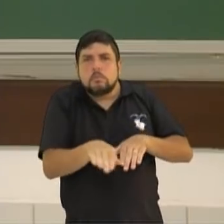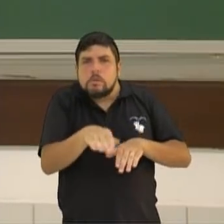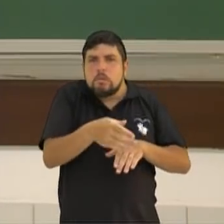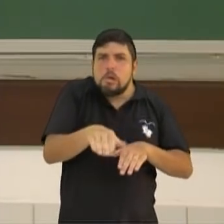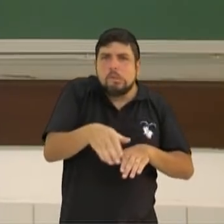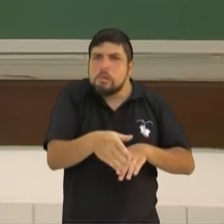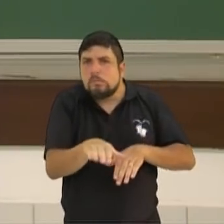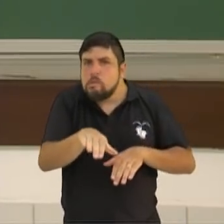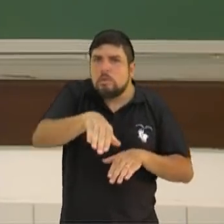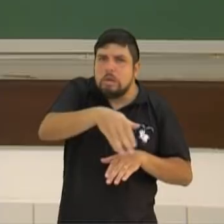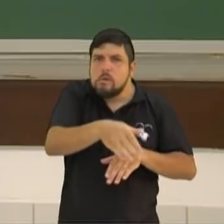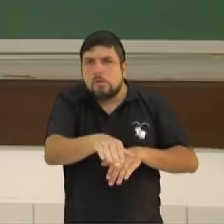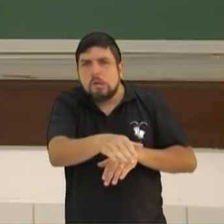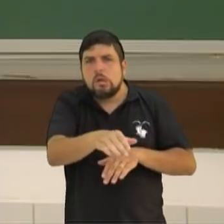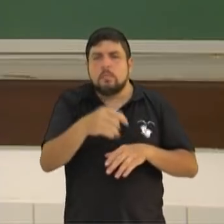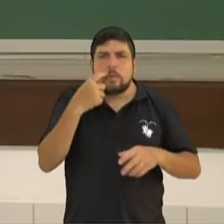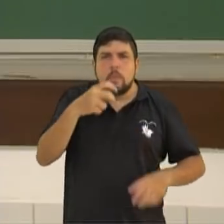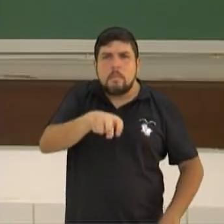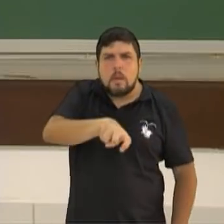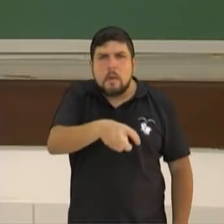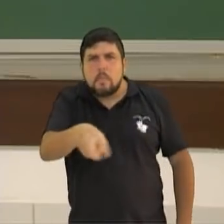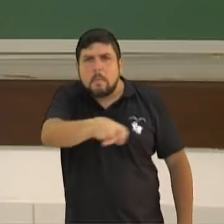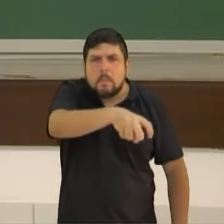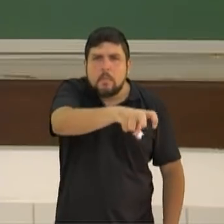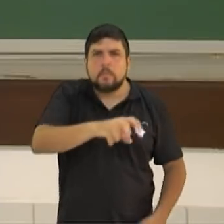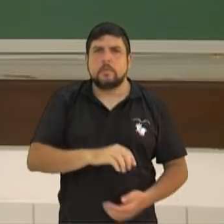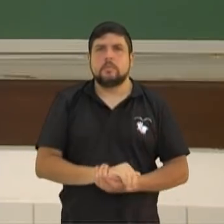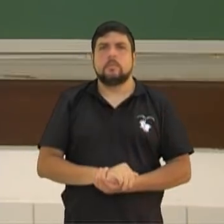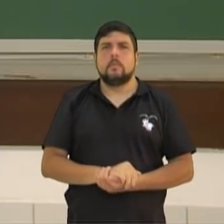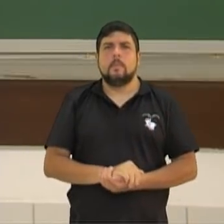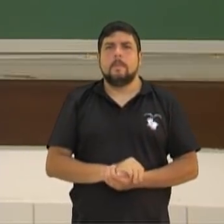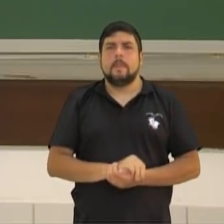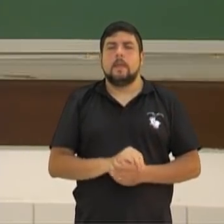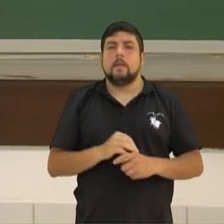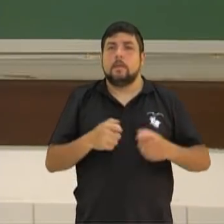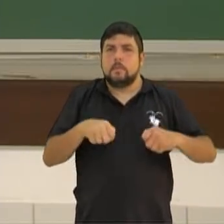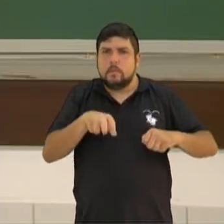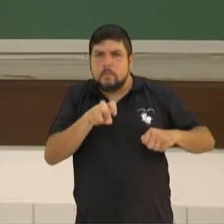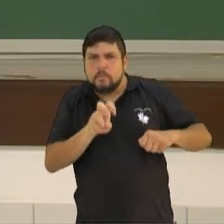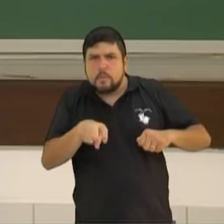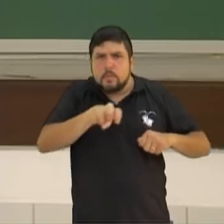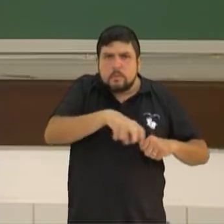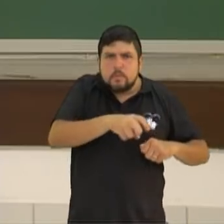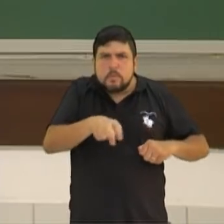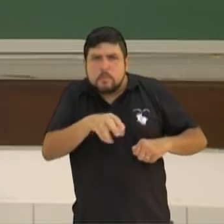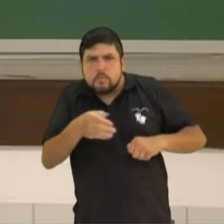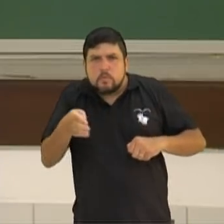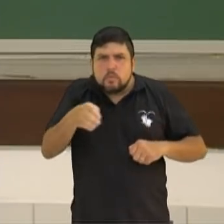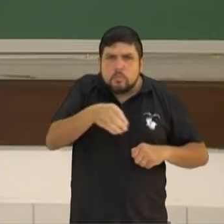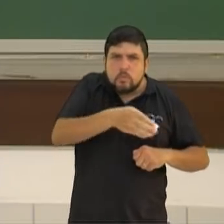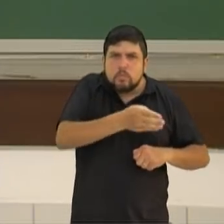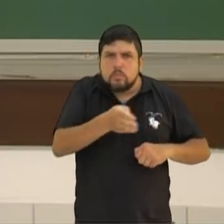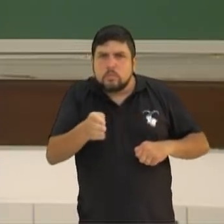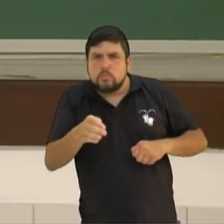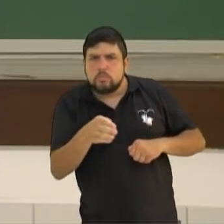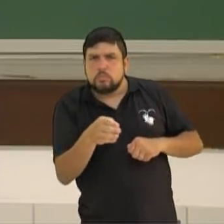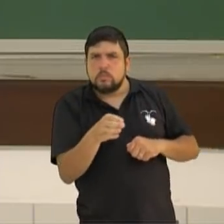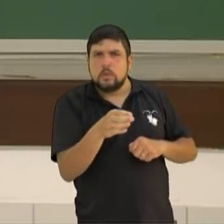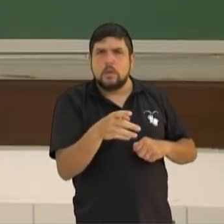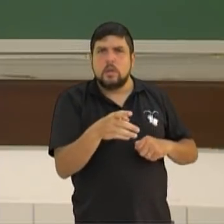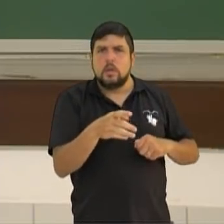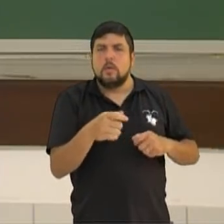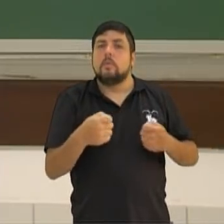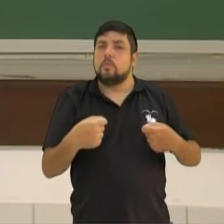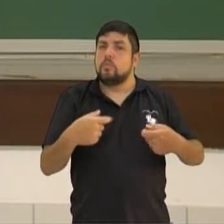vencer esses obstáculos naturais. Então ele tem que percorrer lá, fazer um percurso, né, determinado